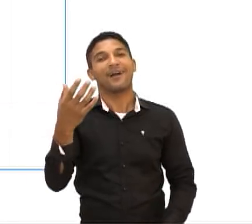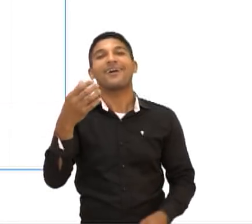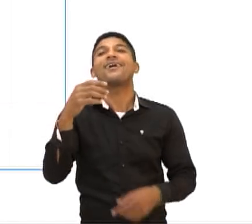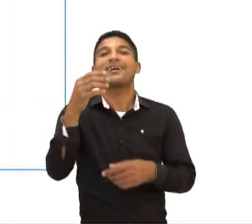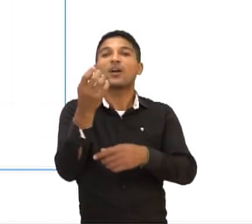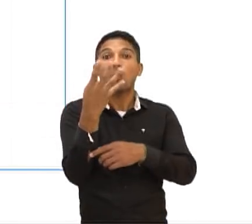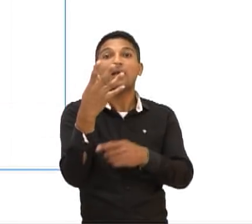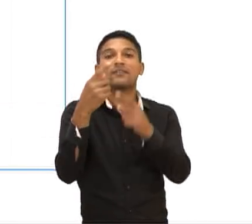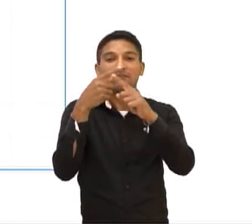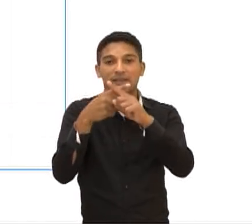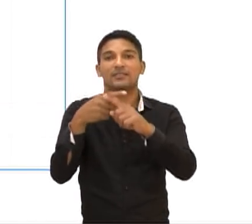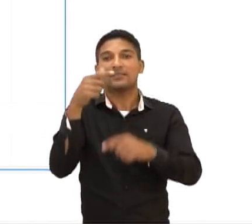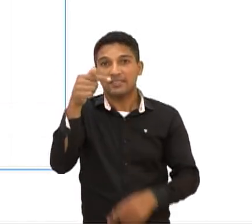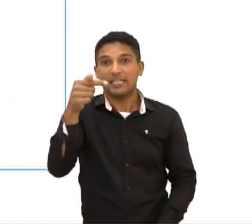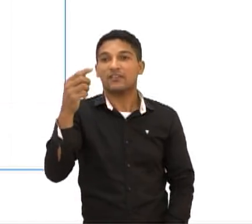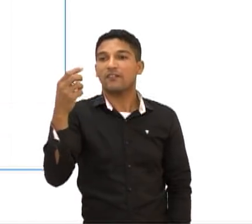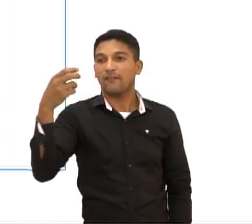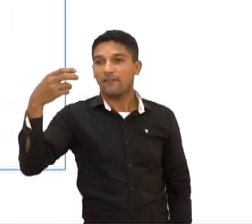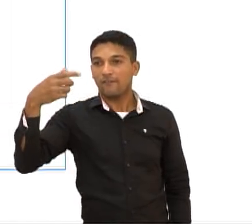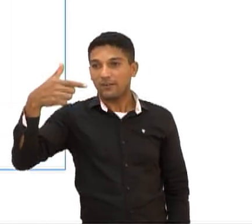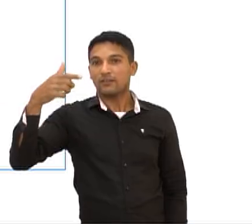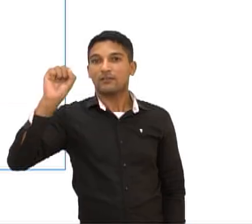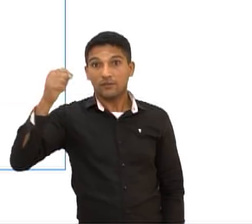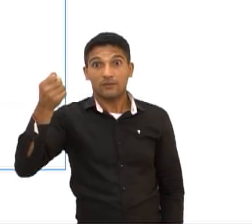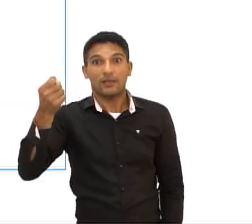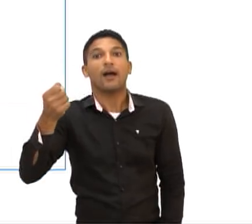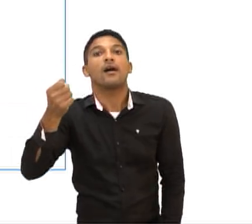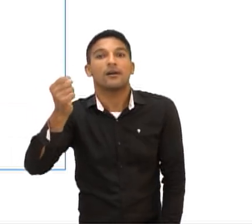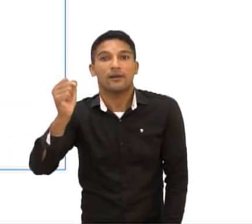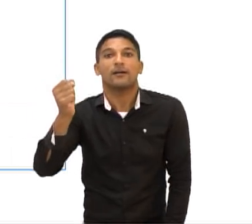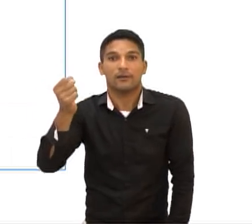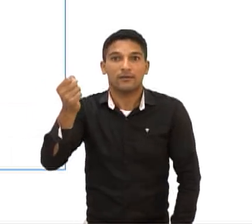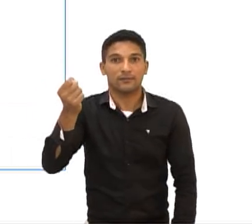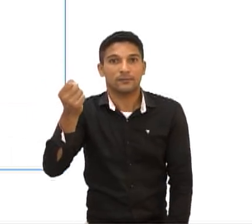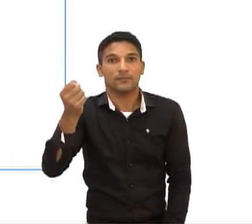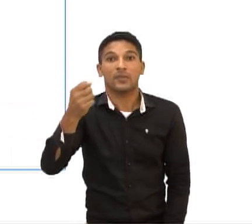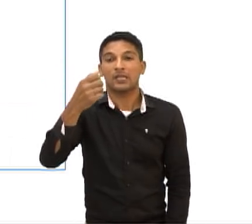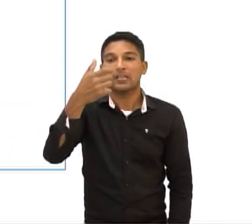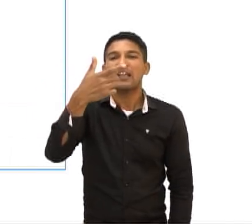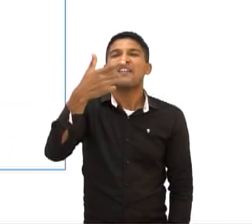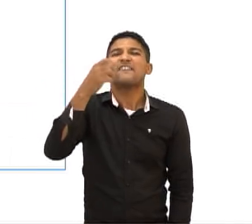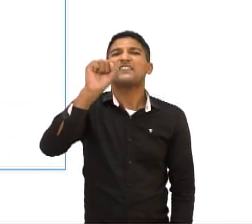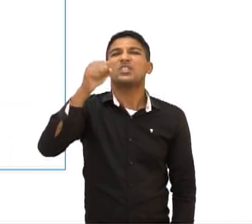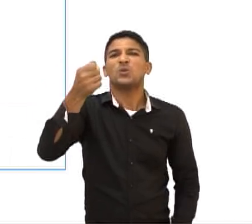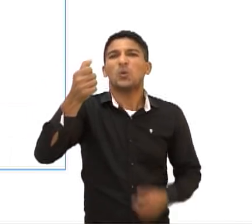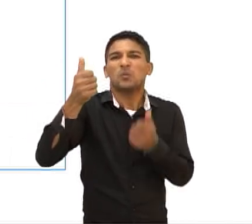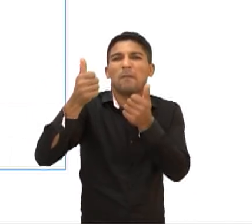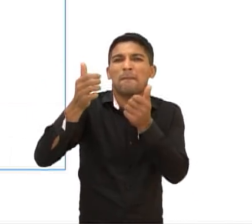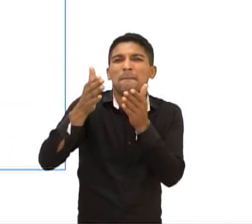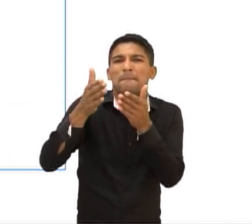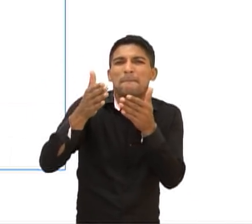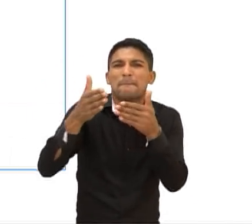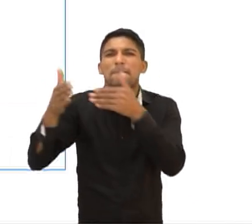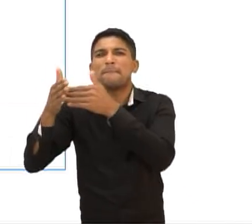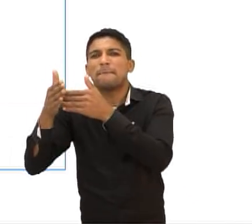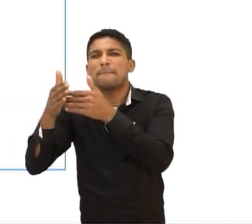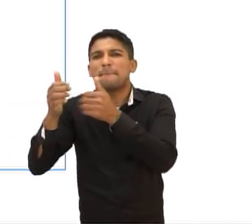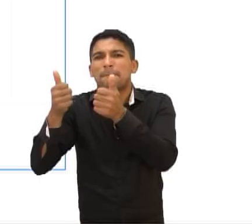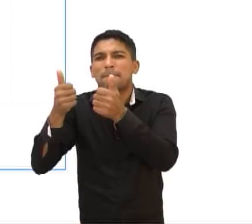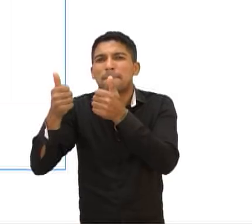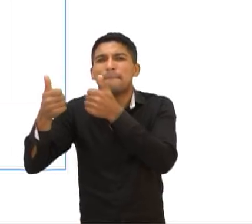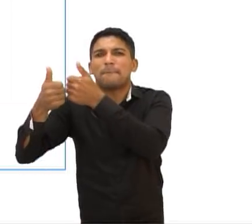28, certo? E 31 menos 28? Ou então, 28 para chegar em 31. Quanto que é?